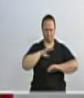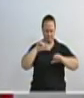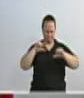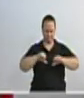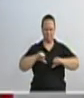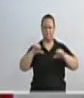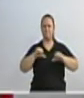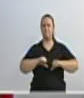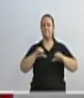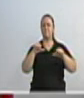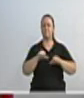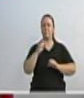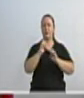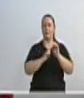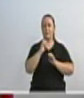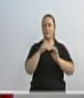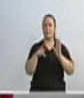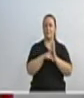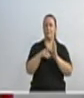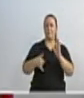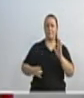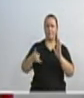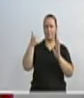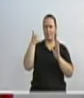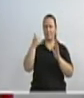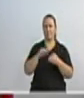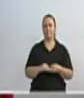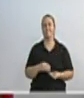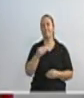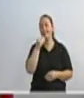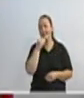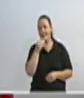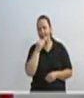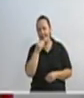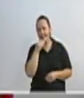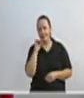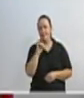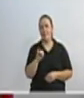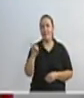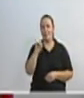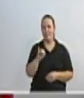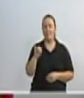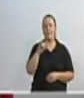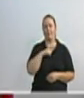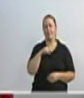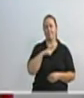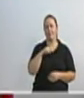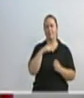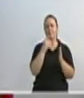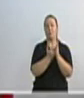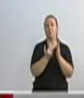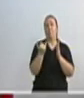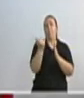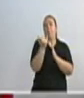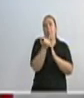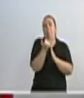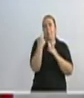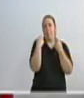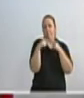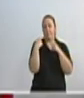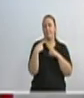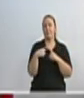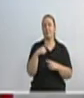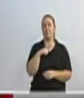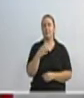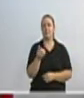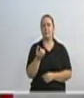É claro que tem empresas que têm muito mais clientes, como a Oi, mais de 60 milhões de clientes, obviamente vai ter mais reclamações, isso é natural. Mas, infelizmente, as empresas